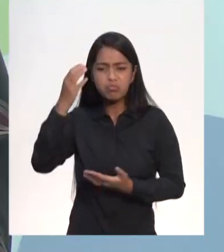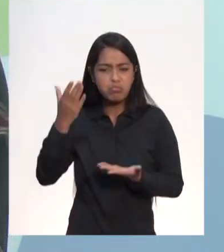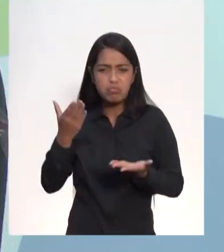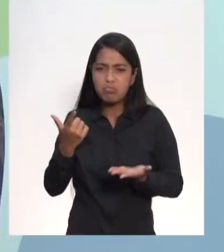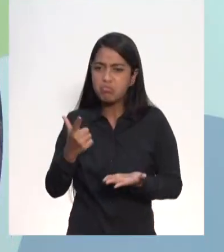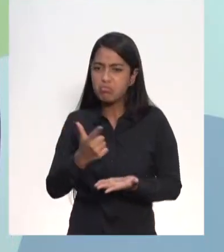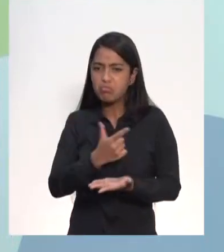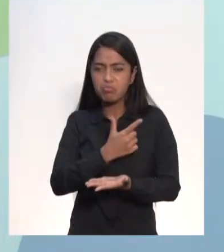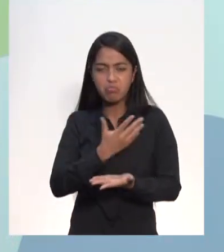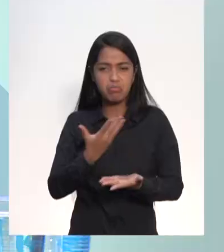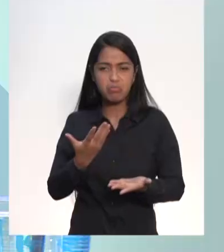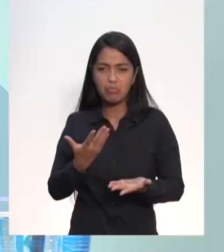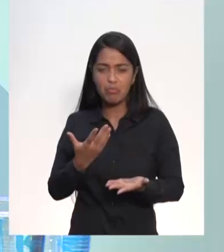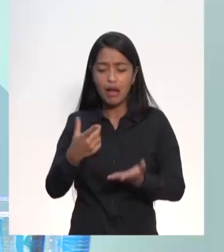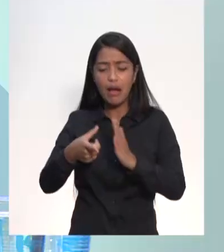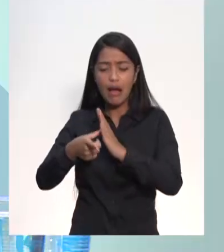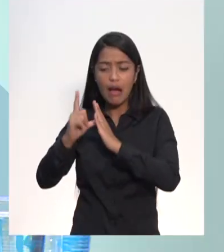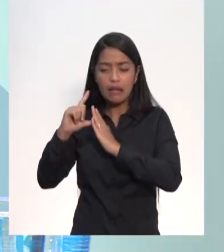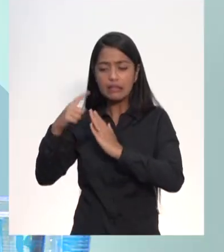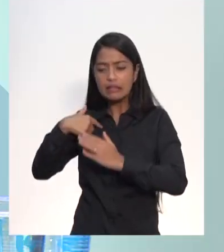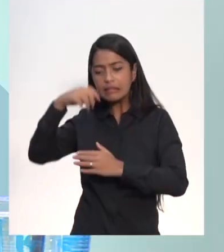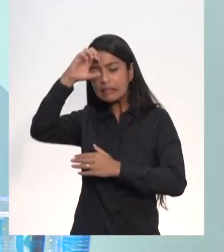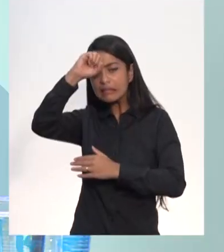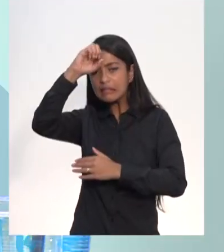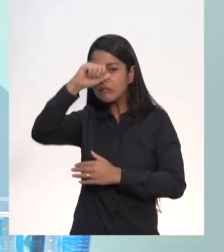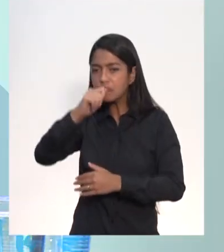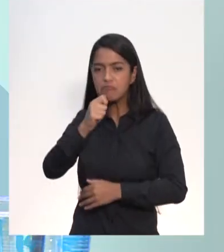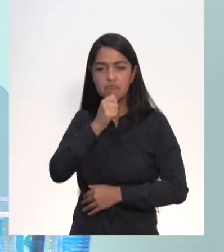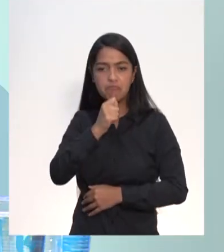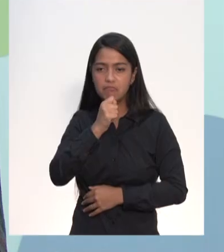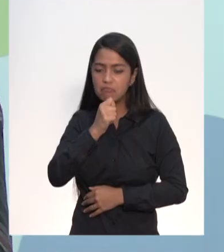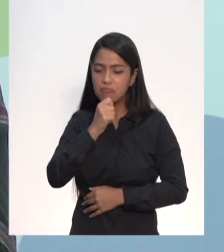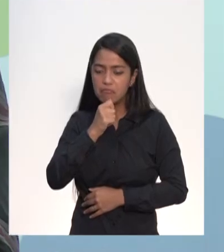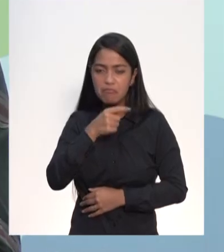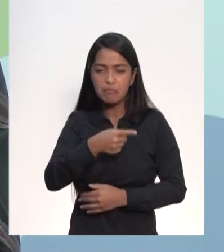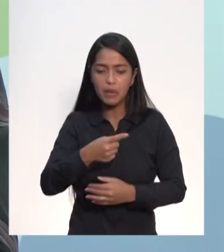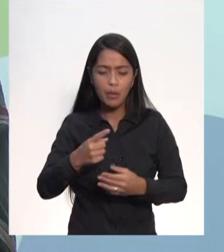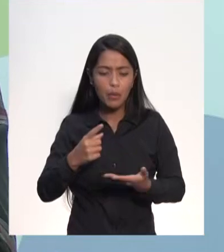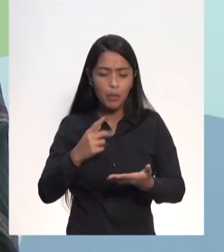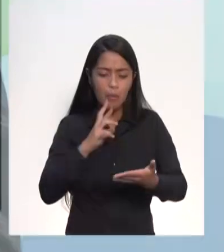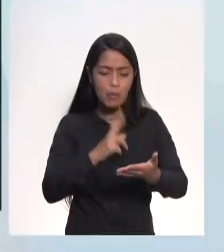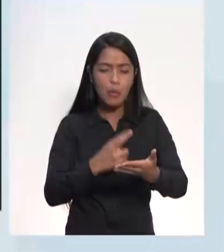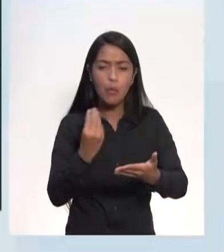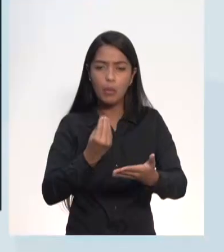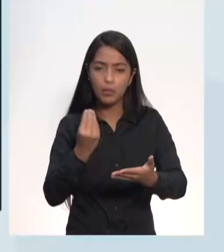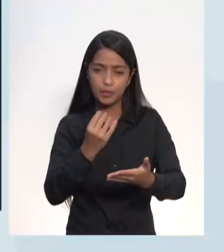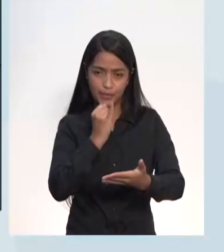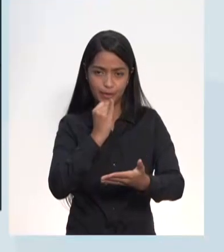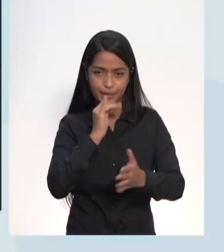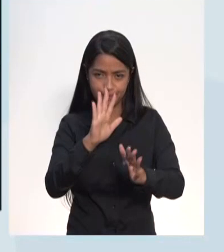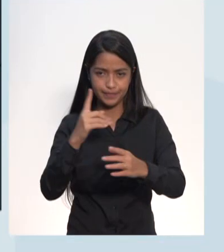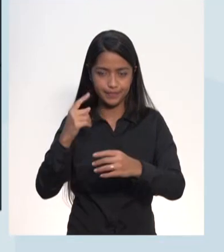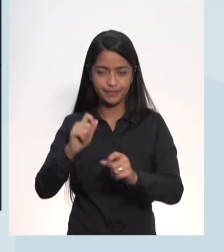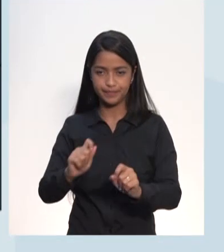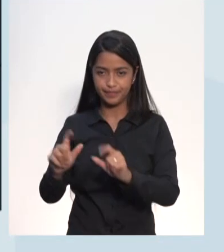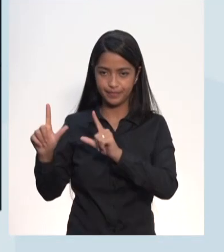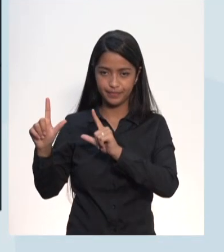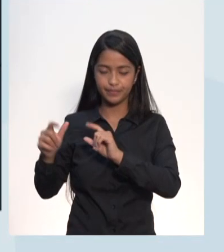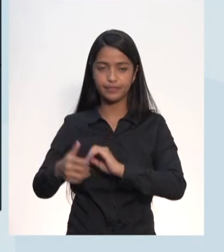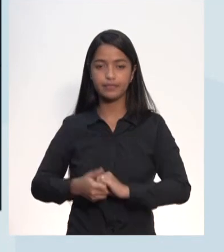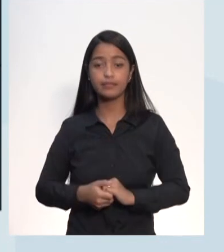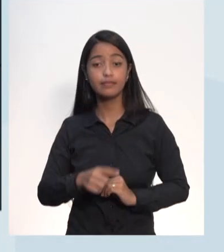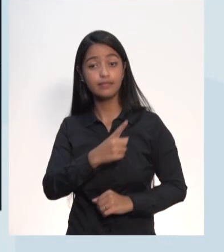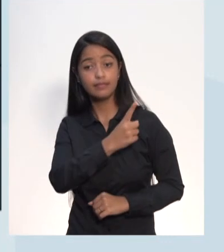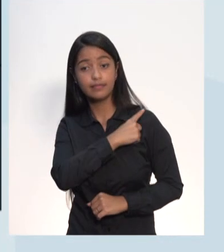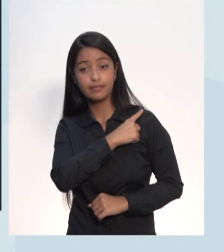para que aquela habilidade fosse desenvolvida. Vou dar um exemplo. Na primeira série, voltando à tela, saber